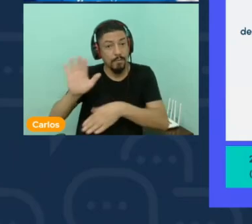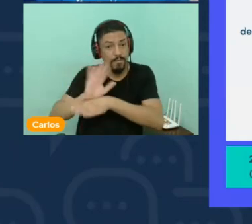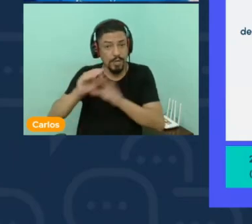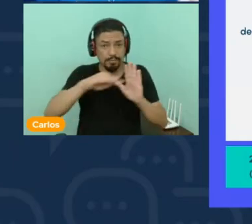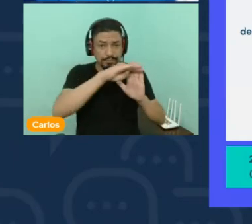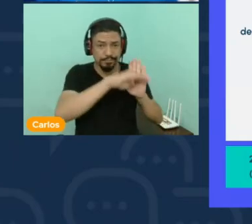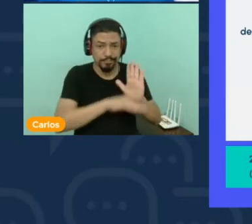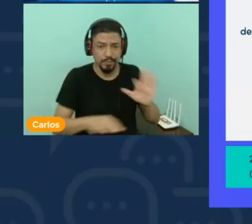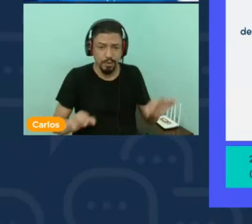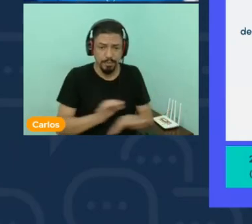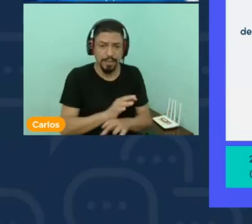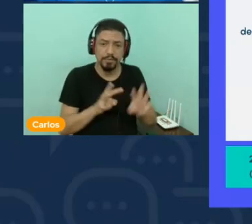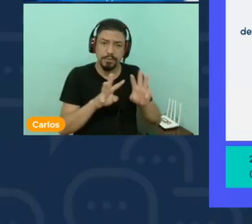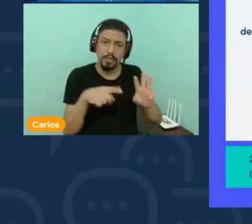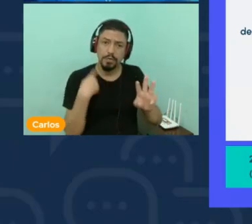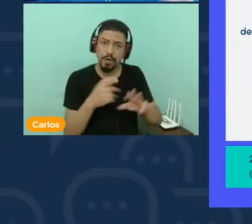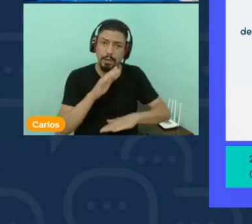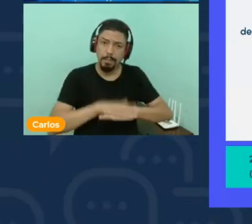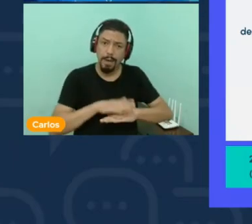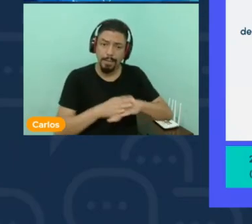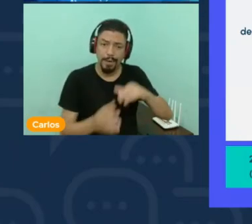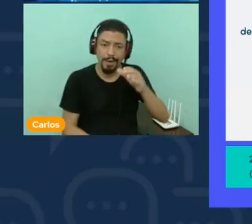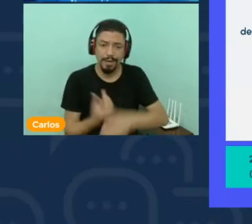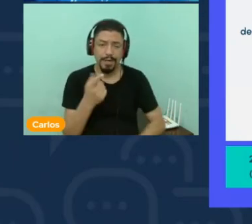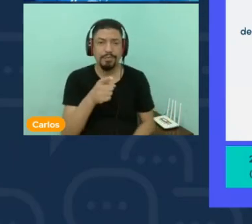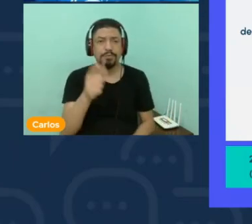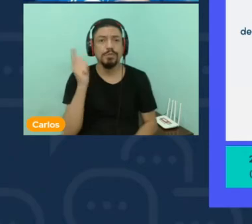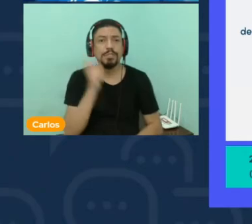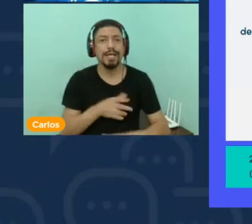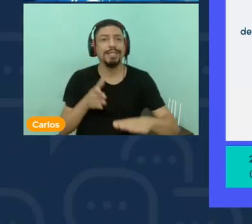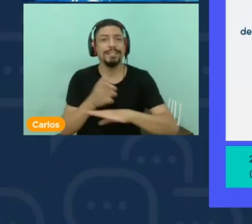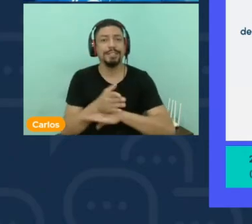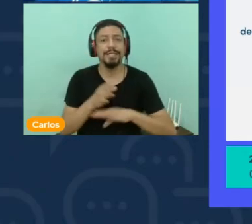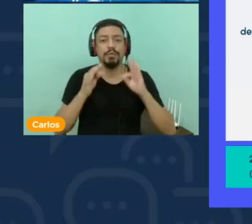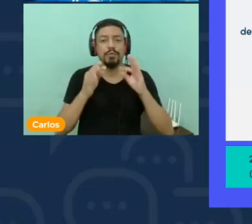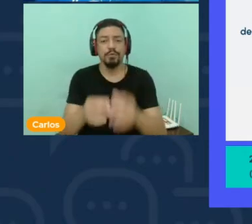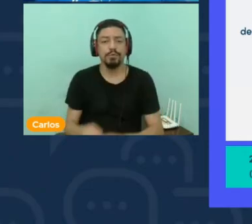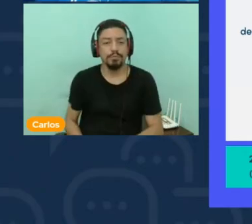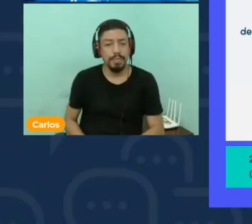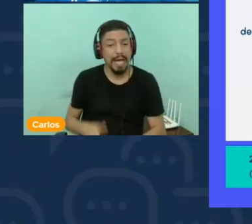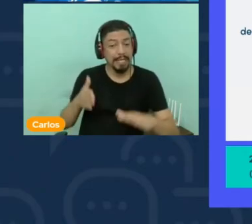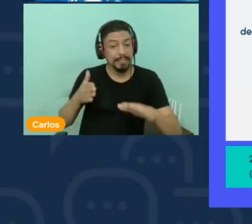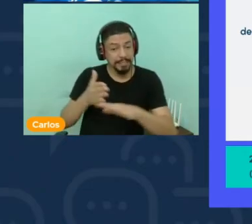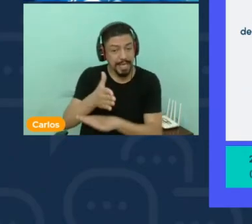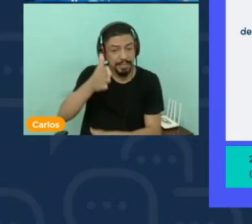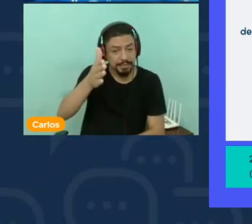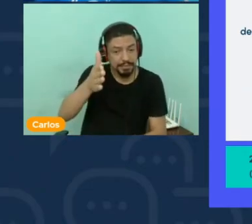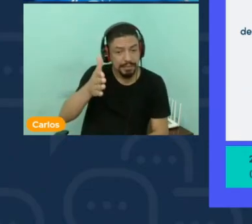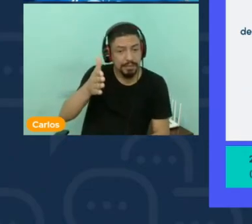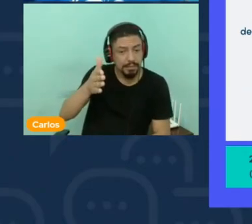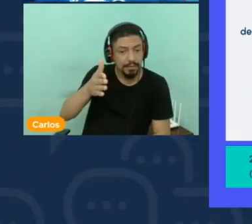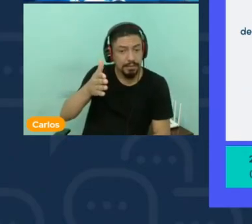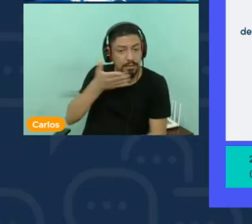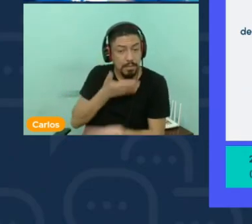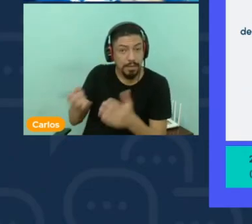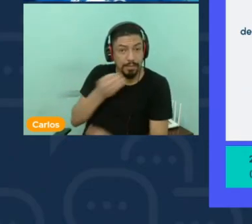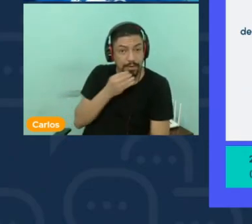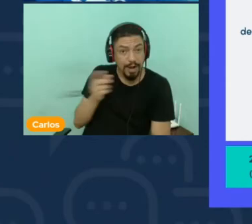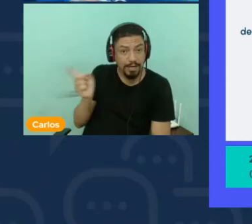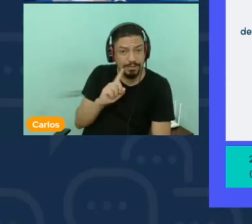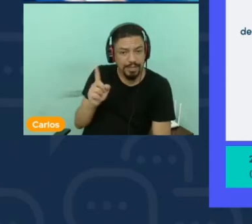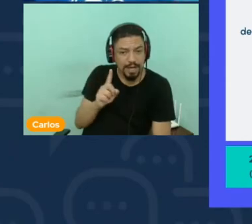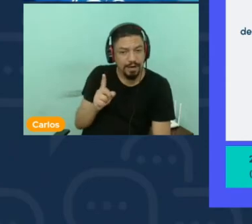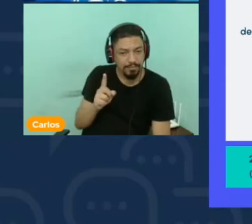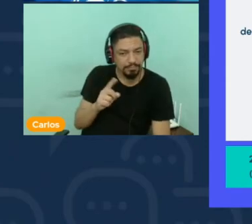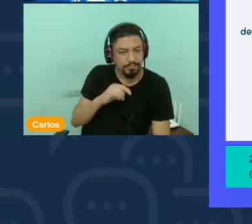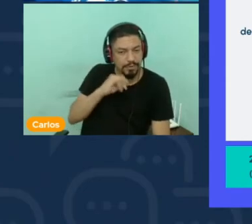um site que nós construímos para você acessar tudo. Então, não deixe de acessar e não perca essa oportunidade, né? Um